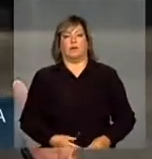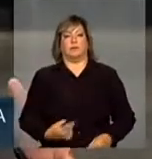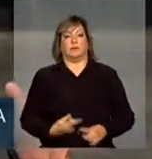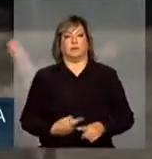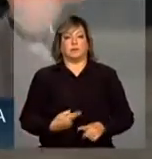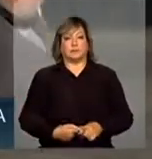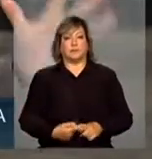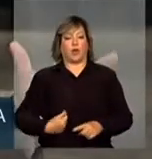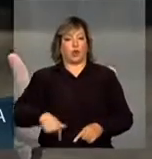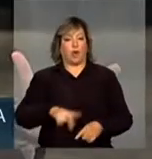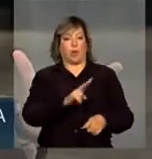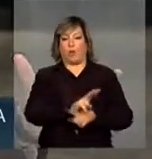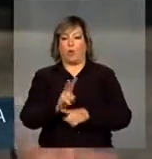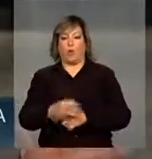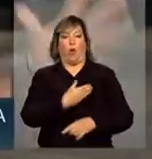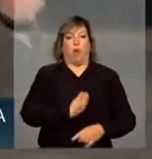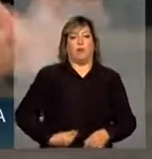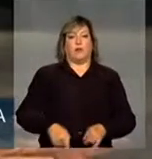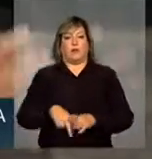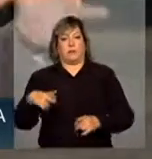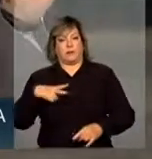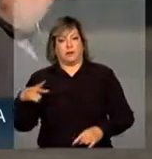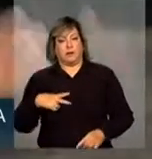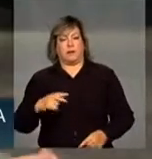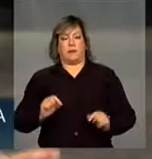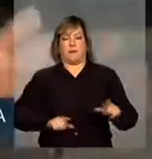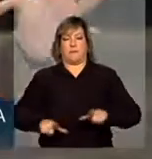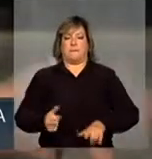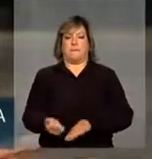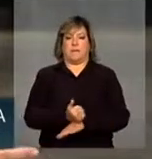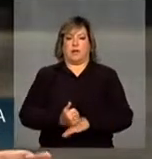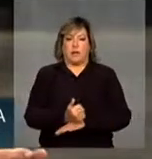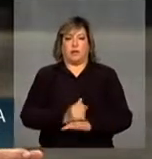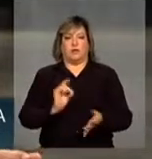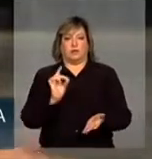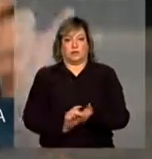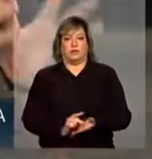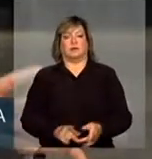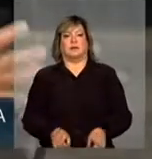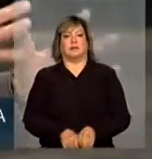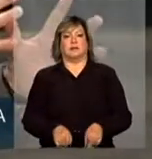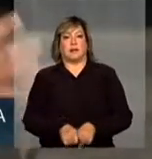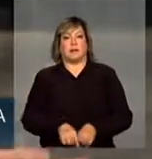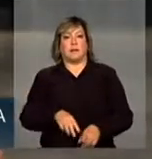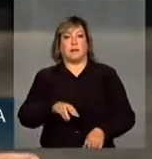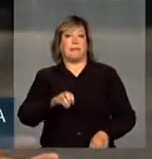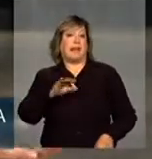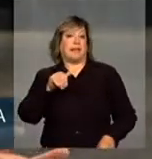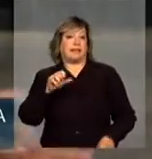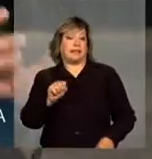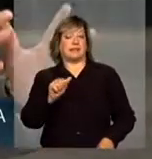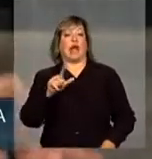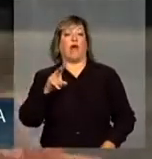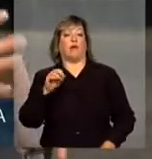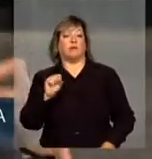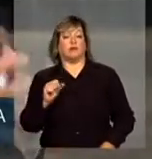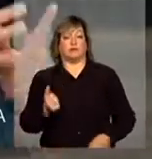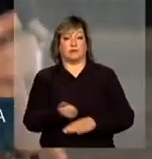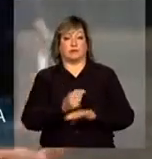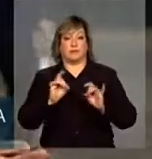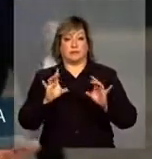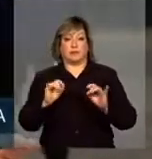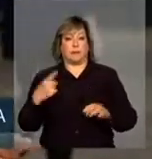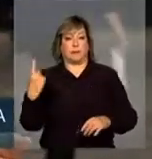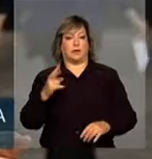segmentos, com cuidado. Gestão, melhorar a gestão, a eficiência, com metas especificadas para os diretores das